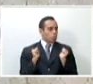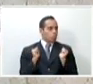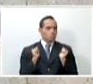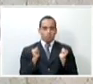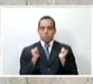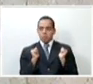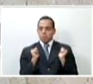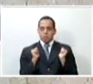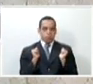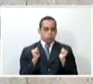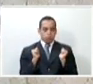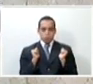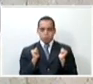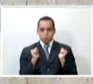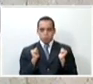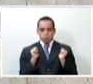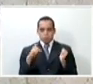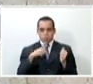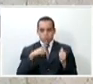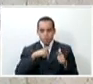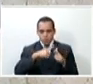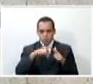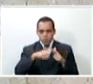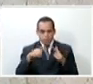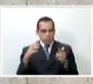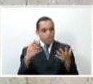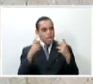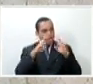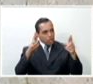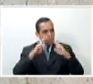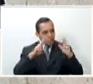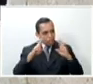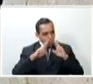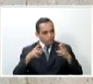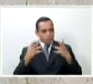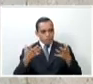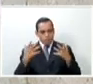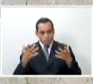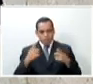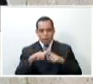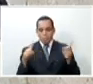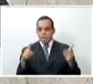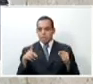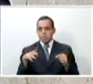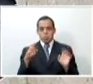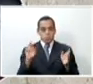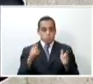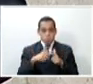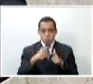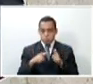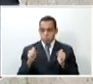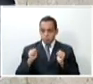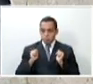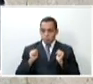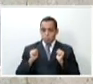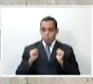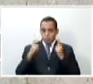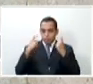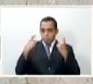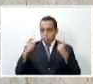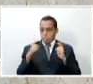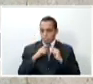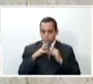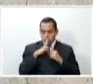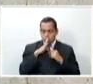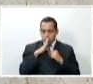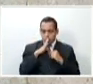de crise moral. Ou seja, todo mundo quer providência, mas todo mundo se cala perante a violência. Então, quando a gente